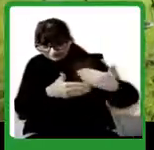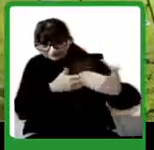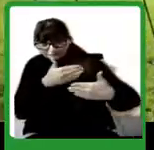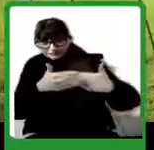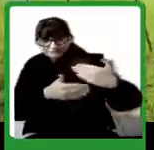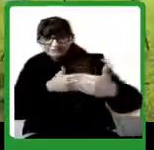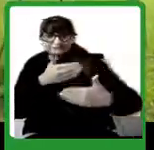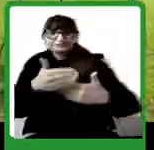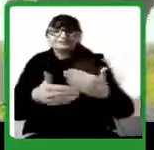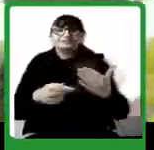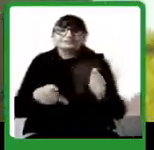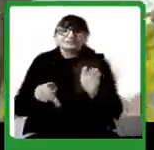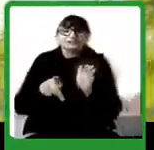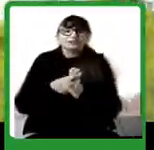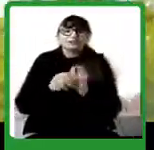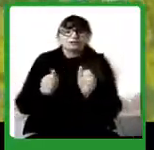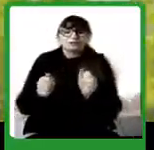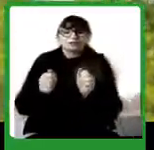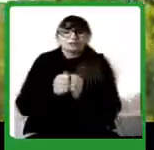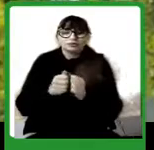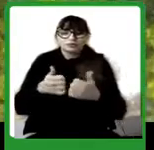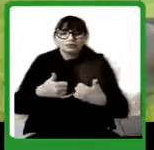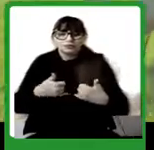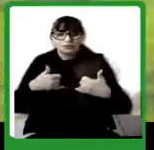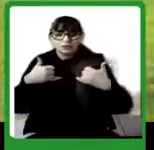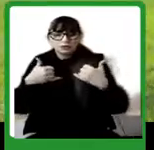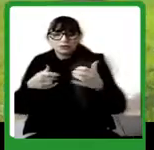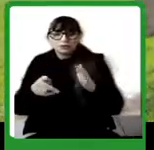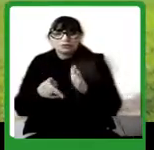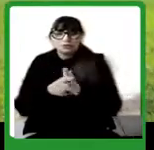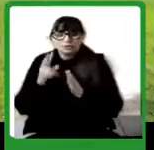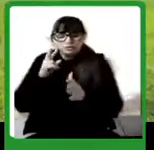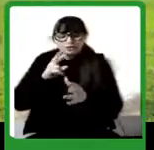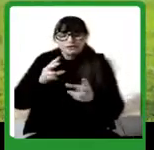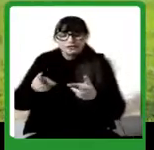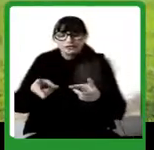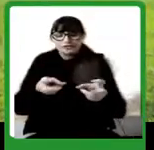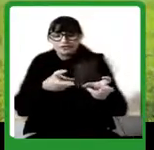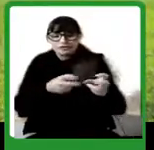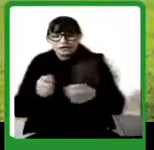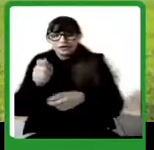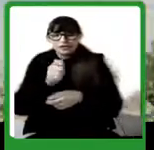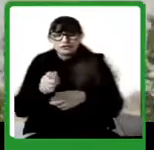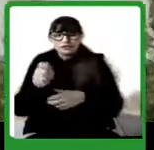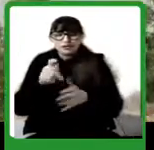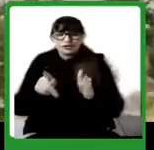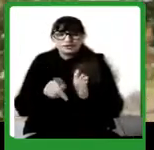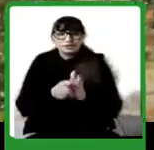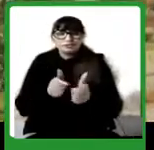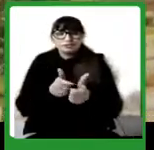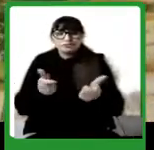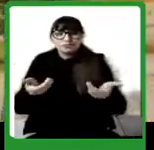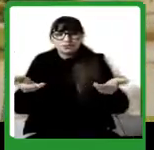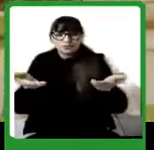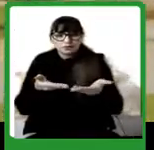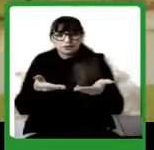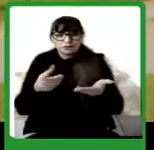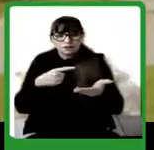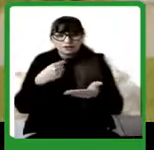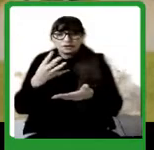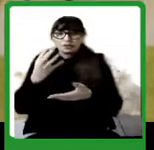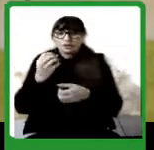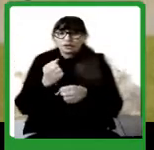desenvolvimento, carregando o orgulho de poder ver o associado e o seu crescimento. Há 40